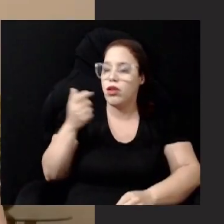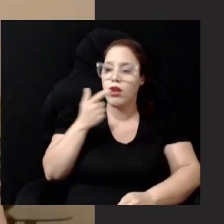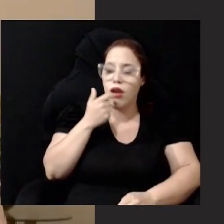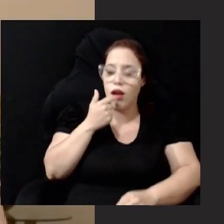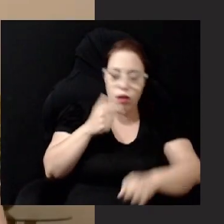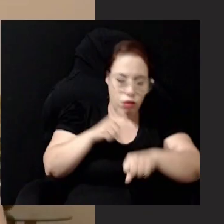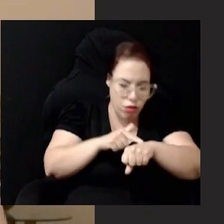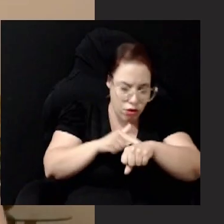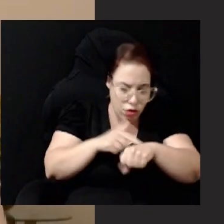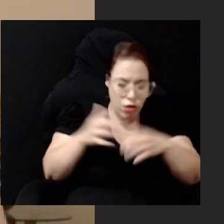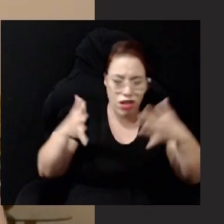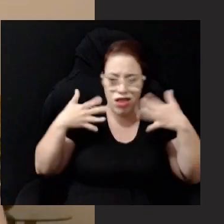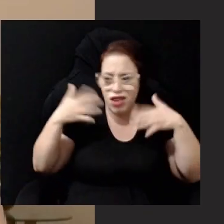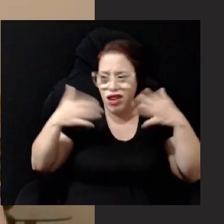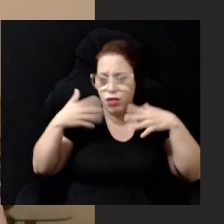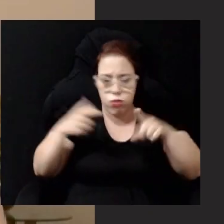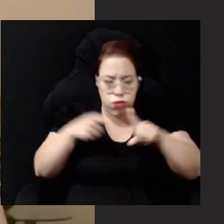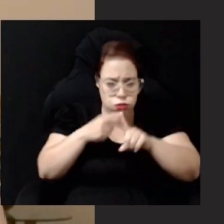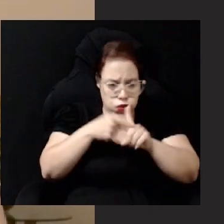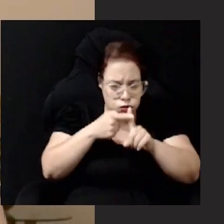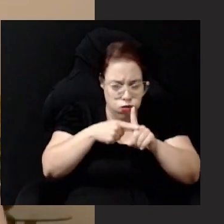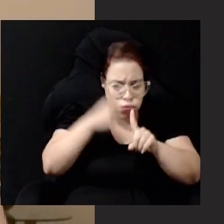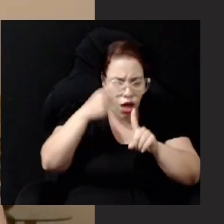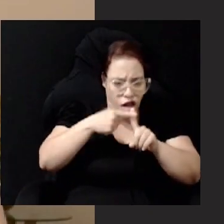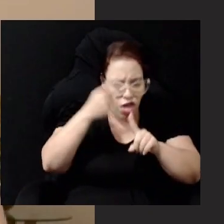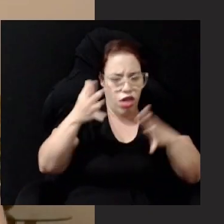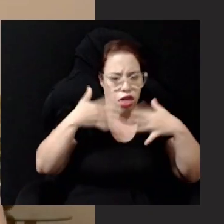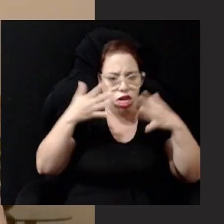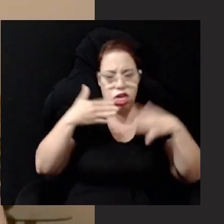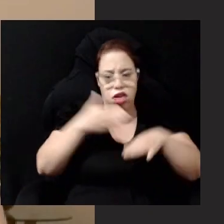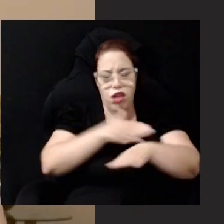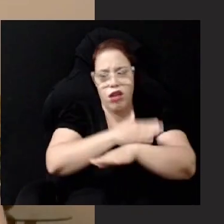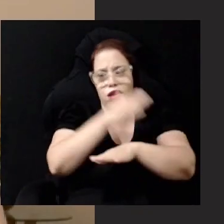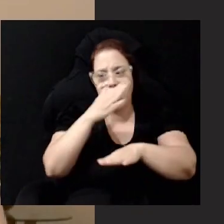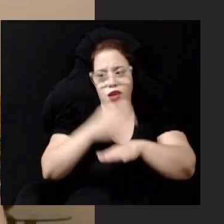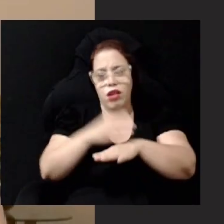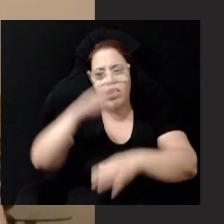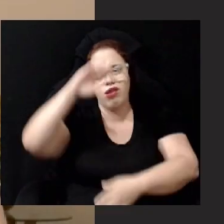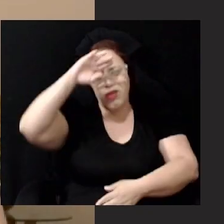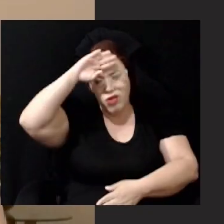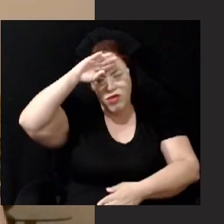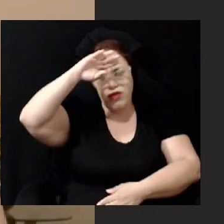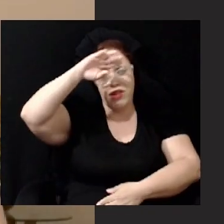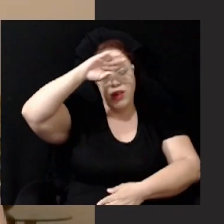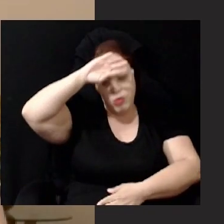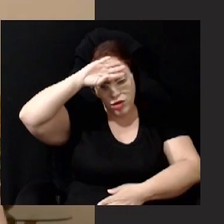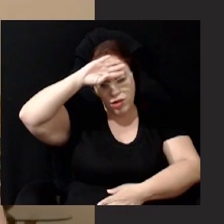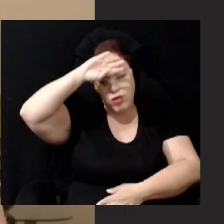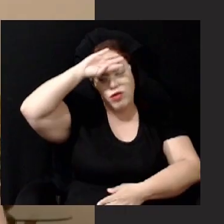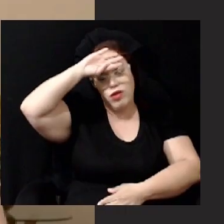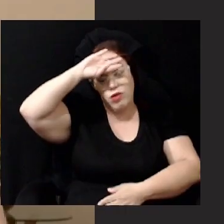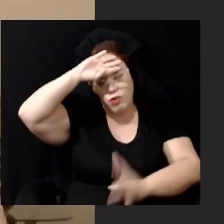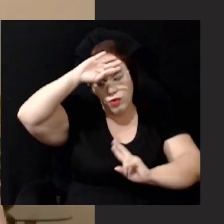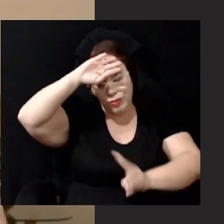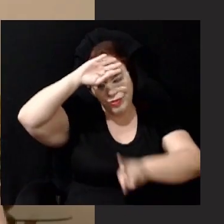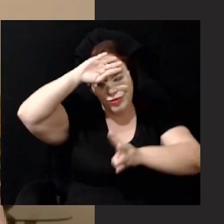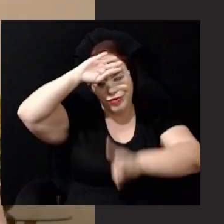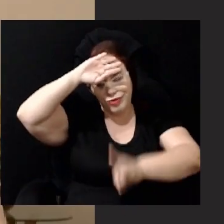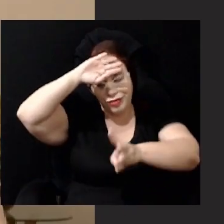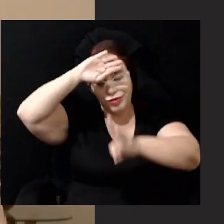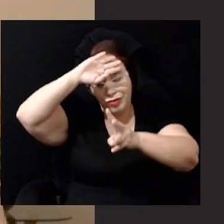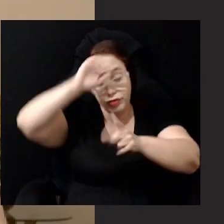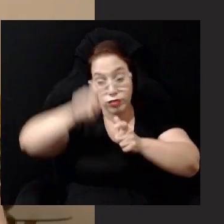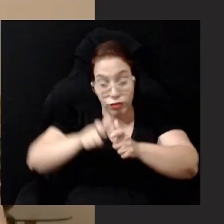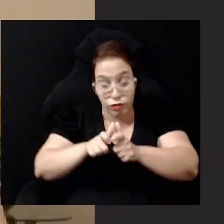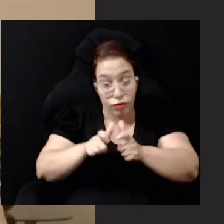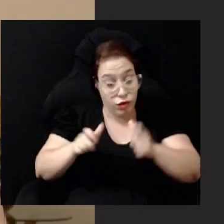aspecto vermelho ou de calor ele não passa em alguns dias, se você está tendo febre contínua, então a persistência